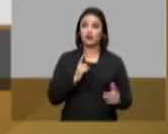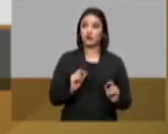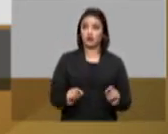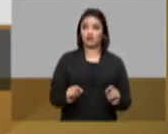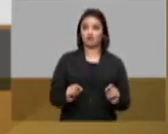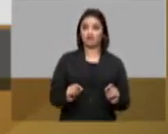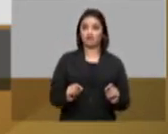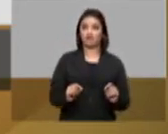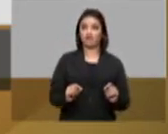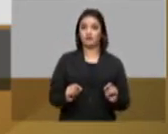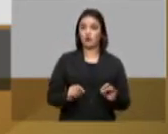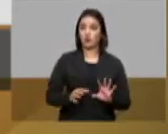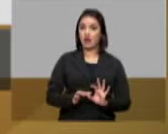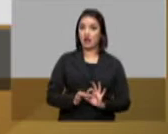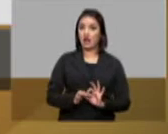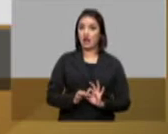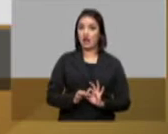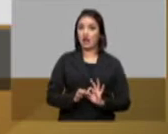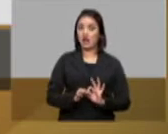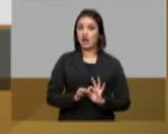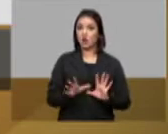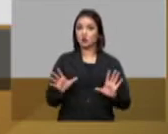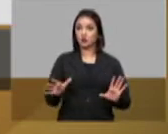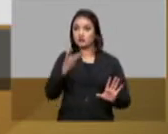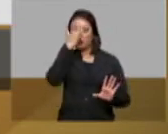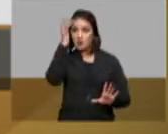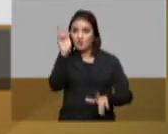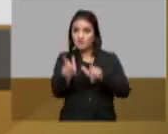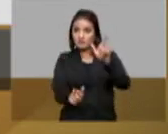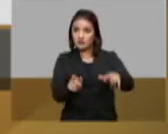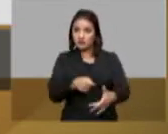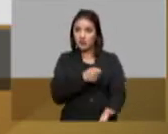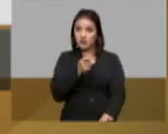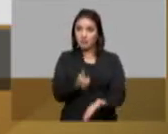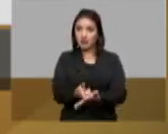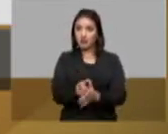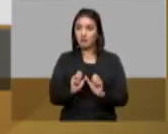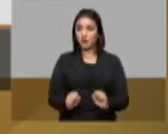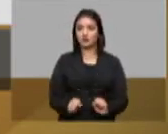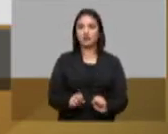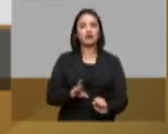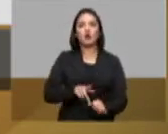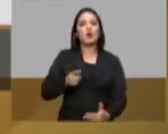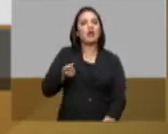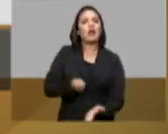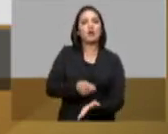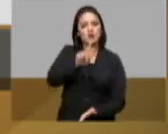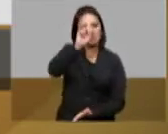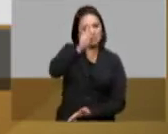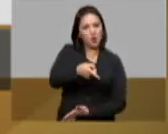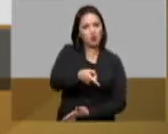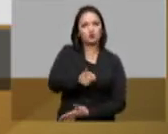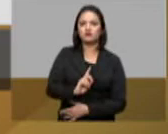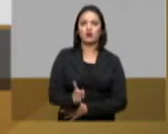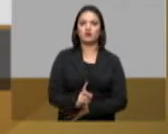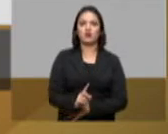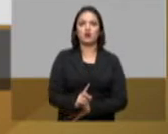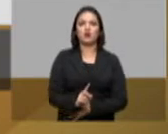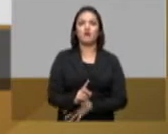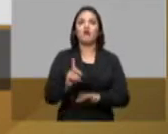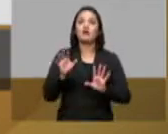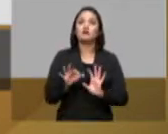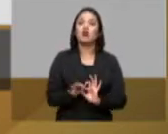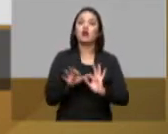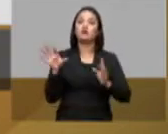autorização concedida ao contribuinte. Não se trata de uma imposição pela adoção de um determinado